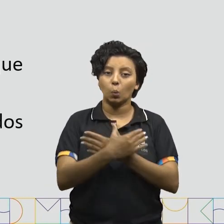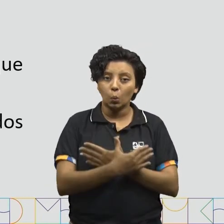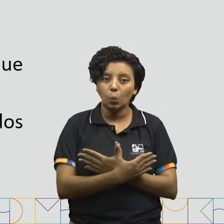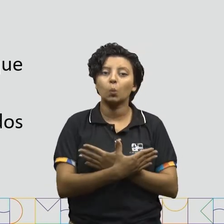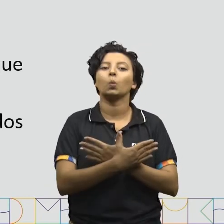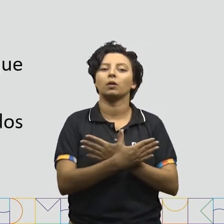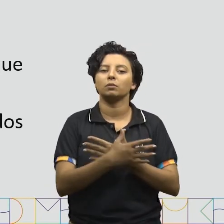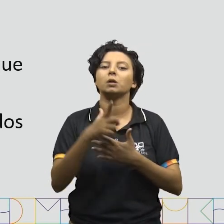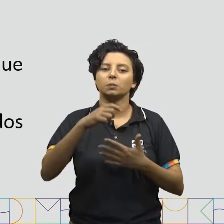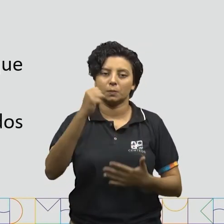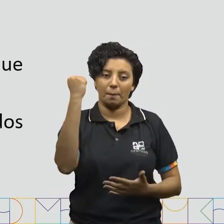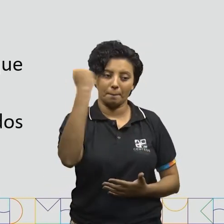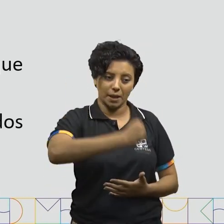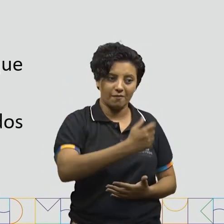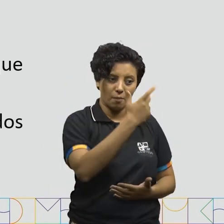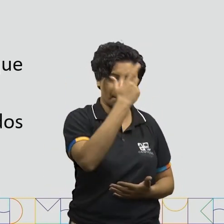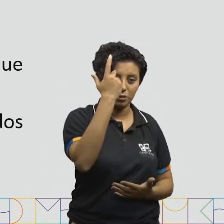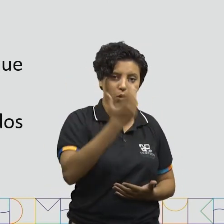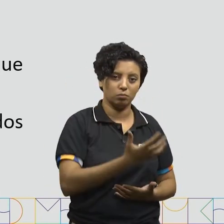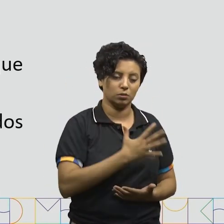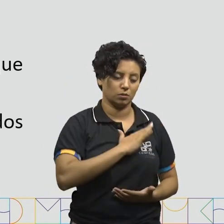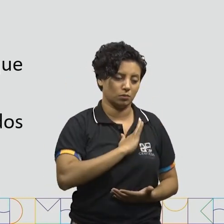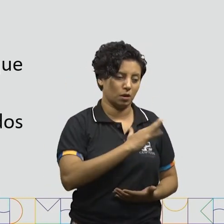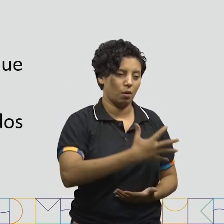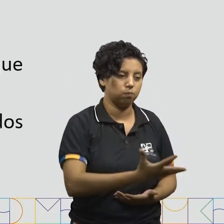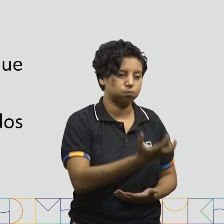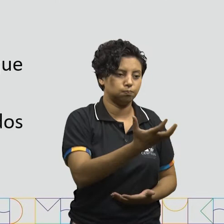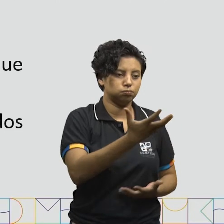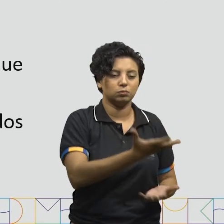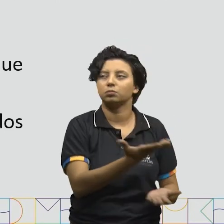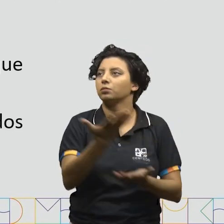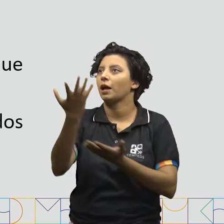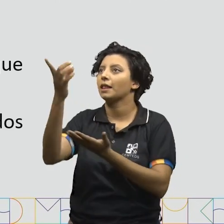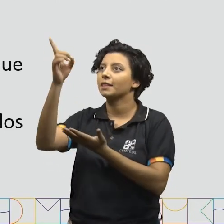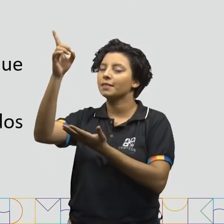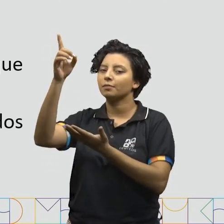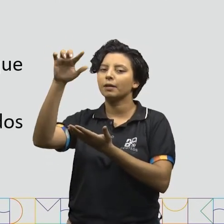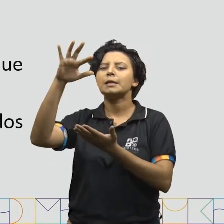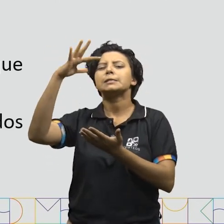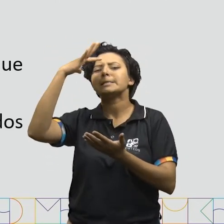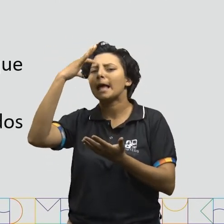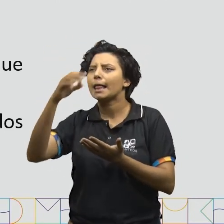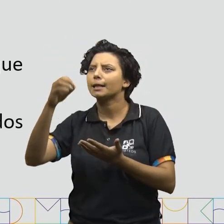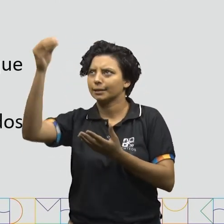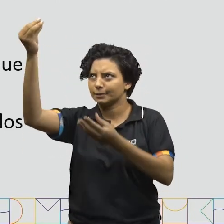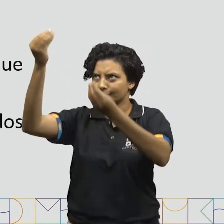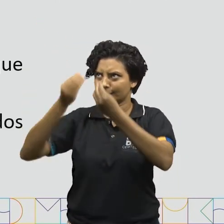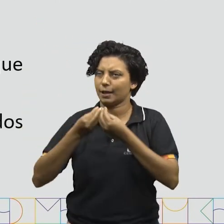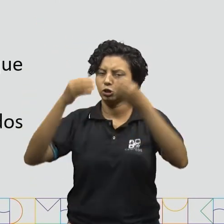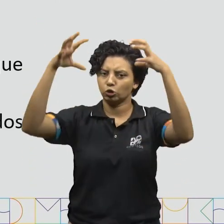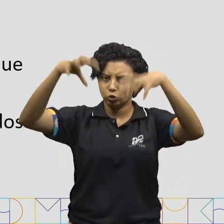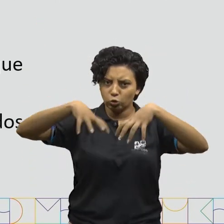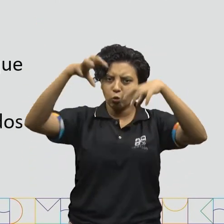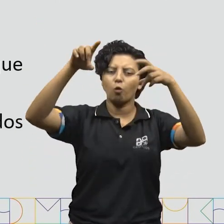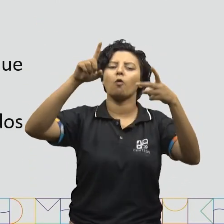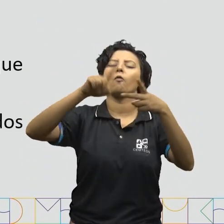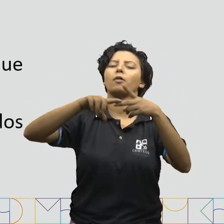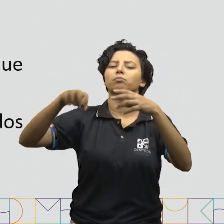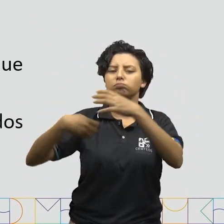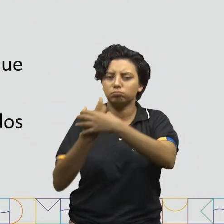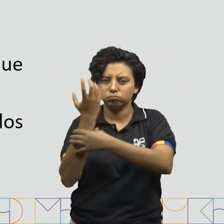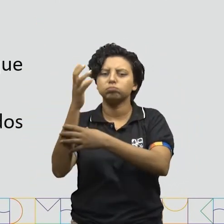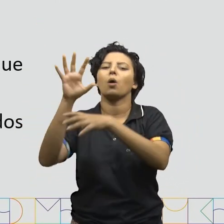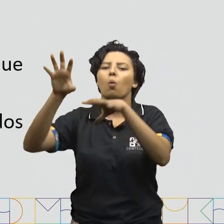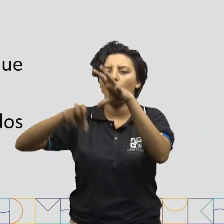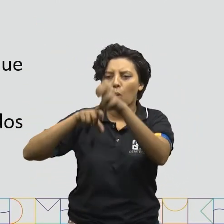astecas realizavam sacrifícios. Eles serviam para assegurar a chegada das chuvas, das colheitas e